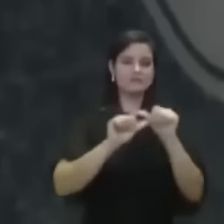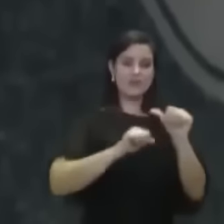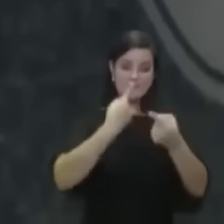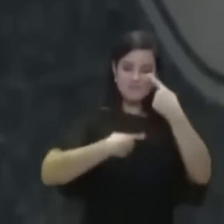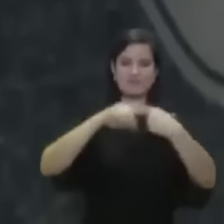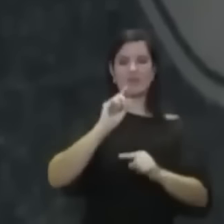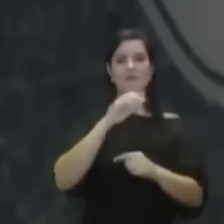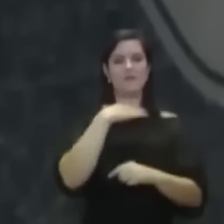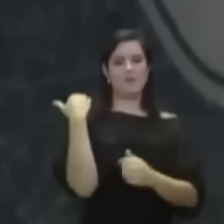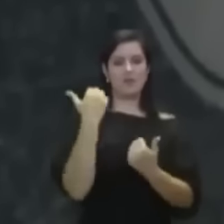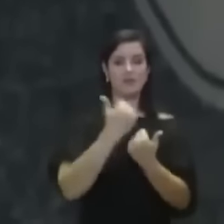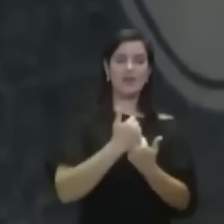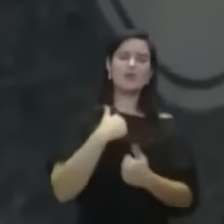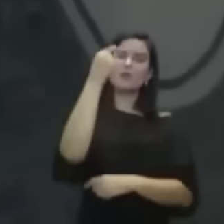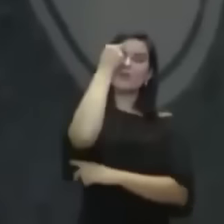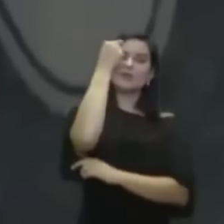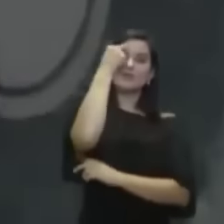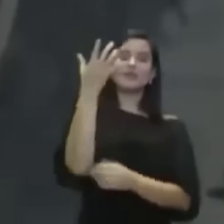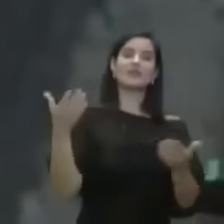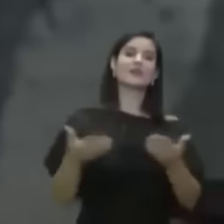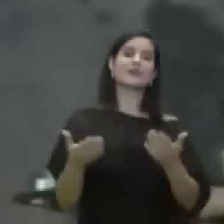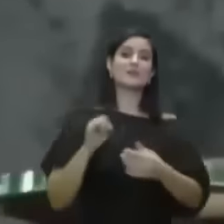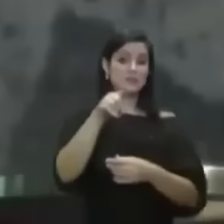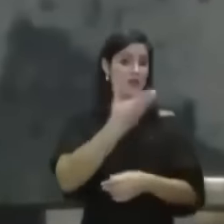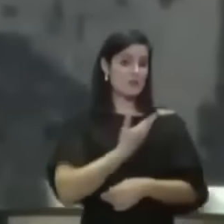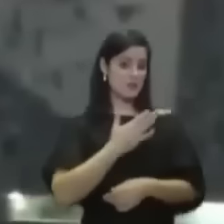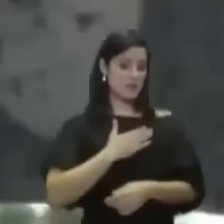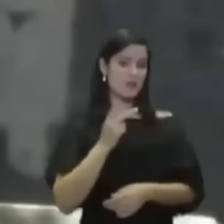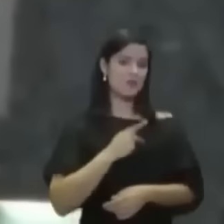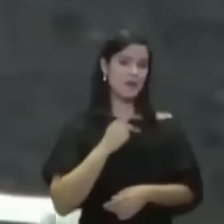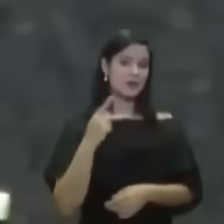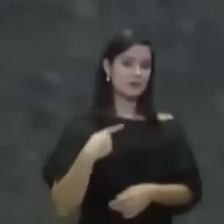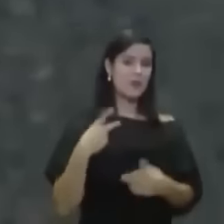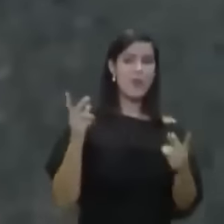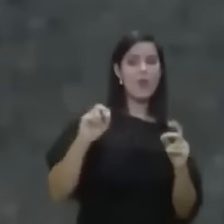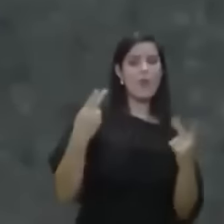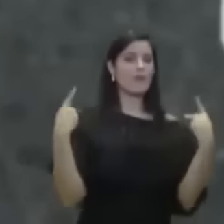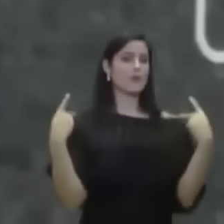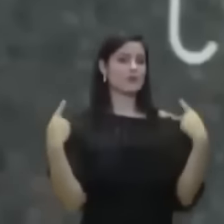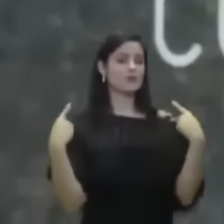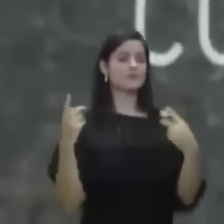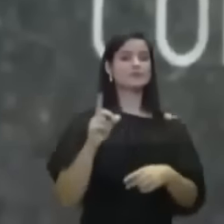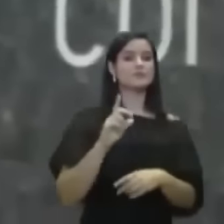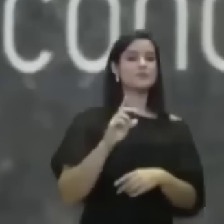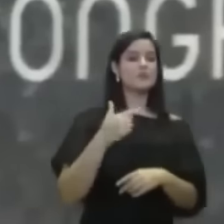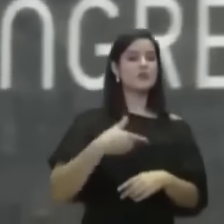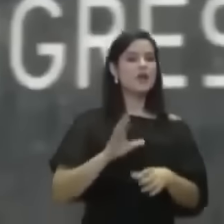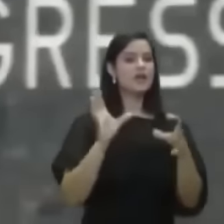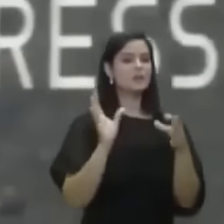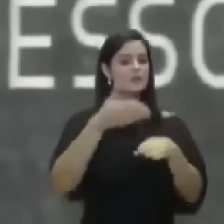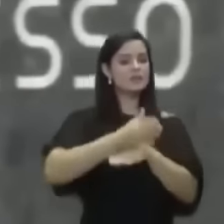Porque eu fico pensando, se você, colega pastor, você, colega presbítero, estivesse numa comissão de presbitério